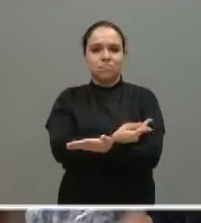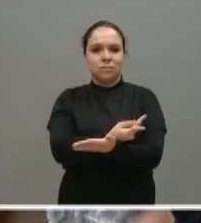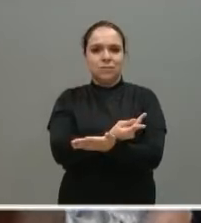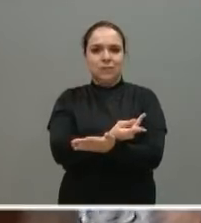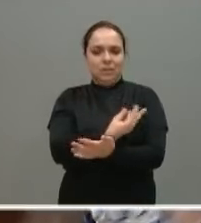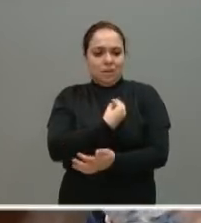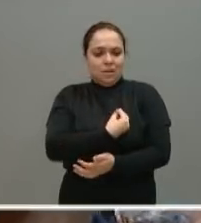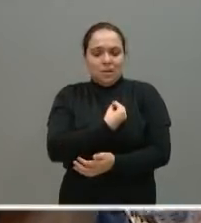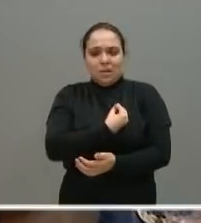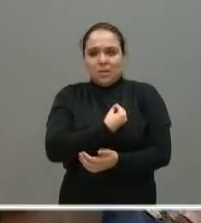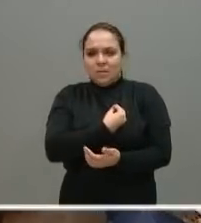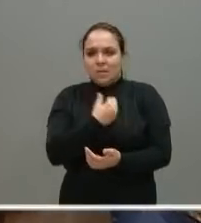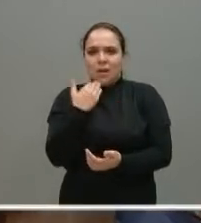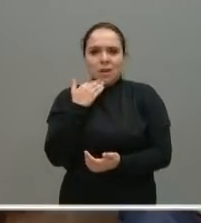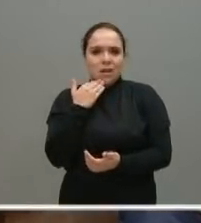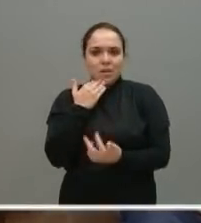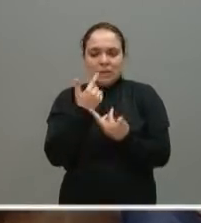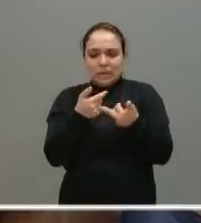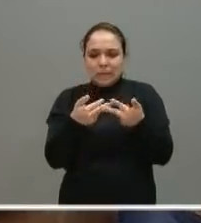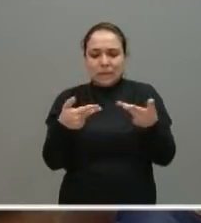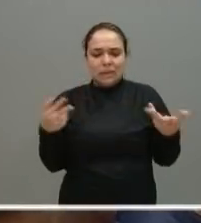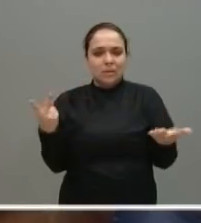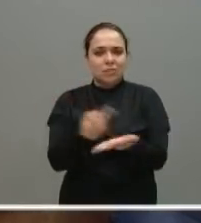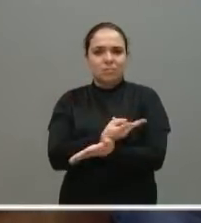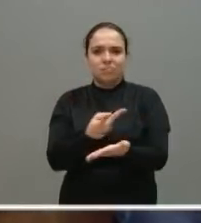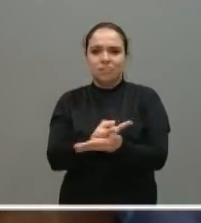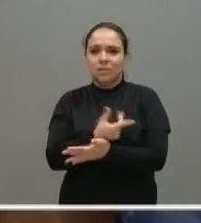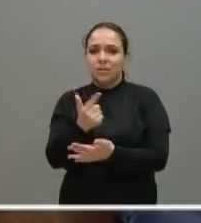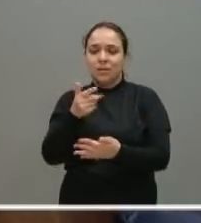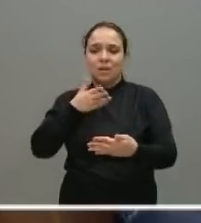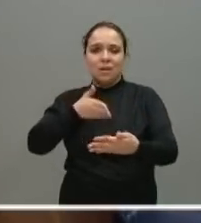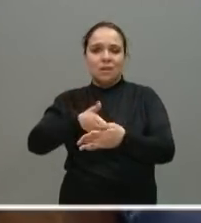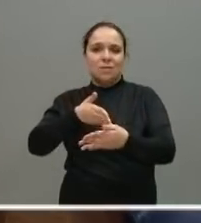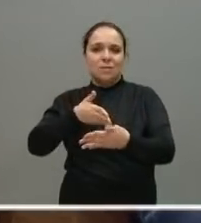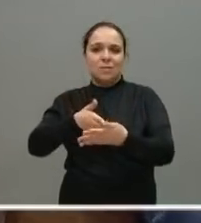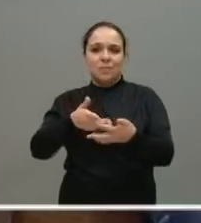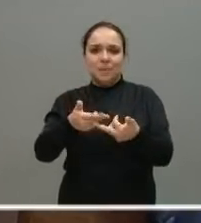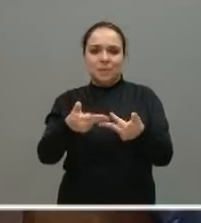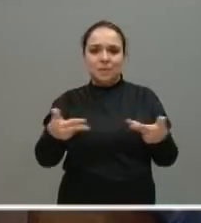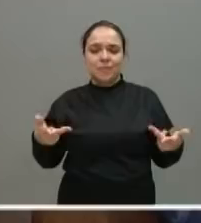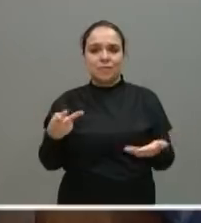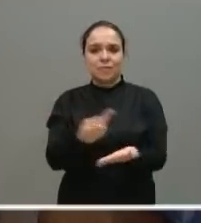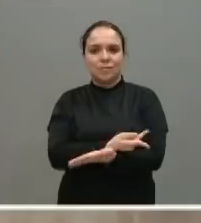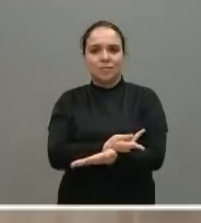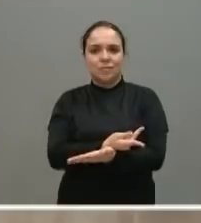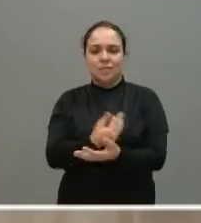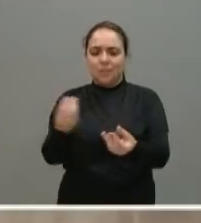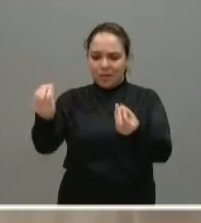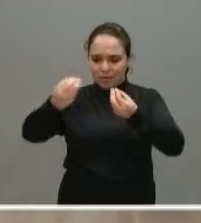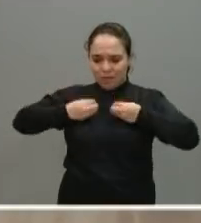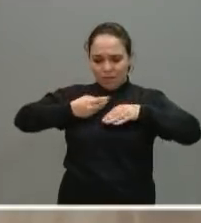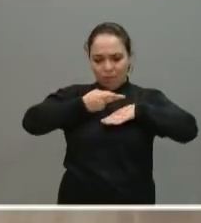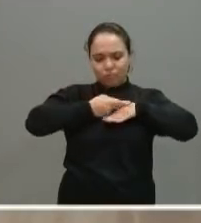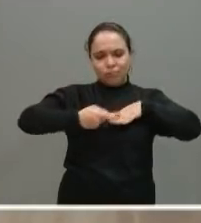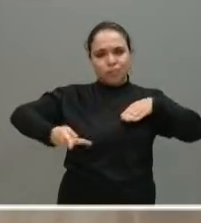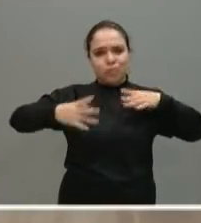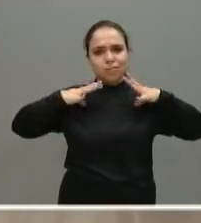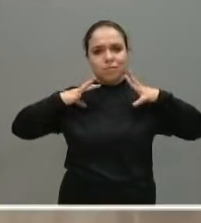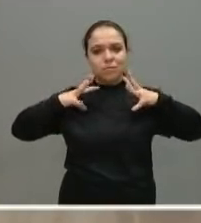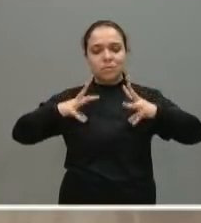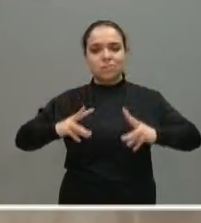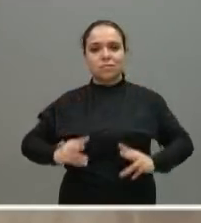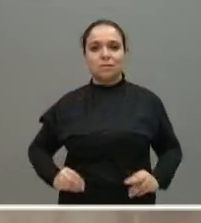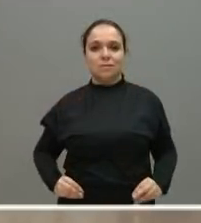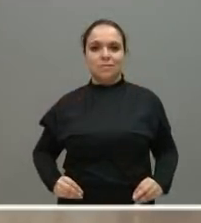falhas. Imperfeições e limitações. Imperfeições e limitações. Purifique-me, Senhor.